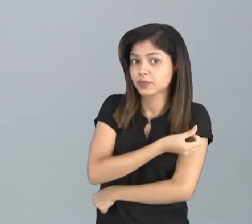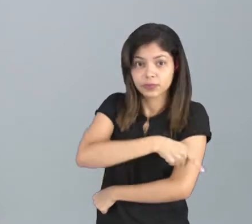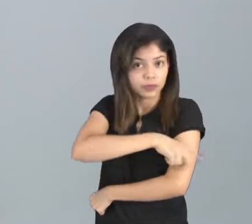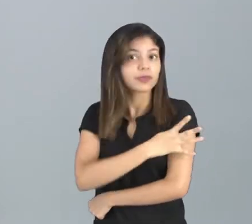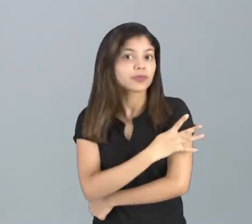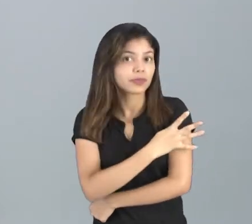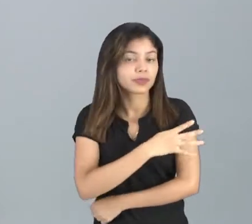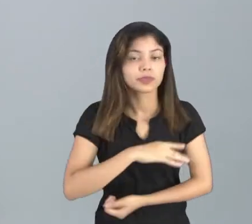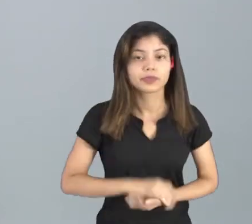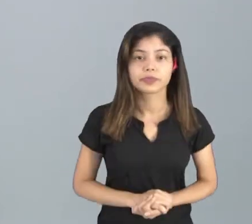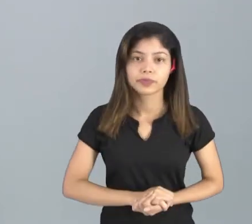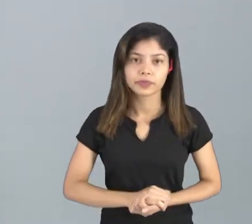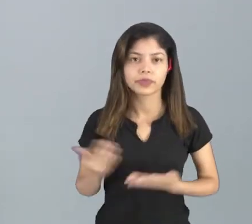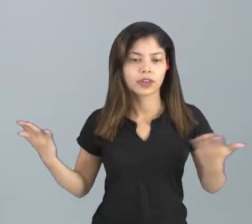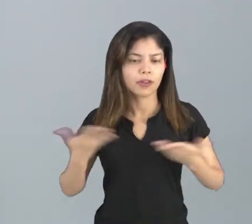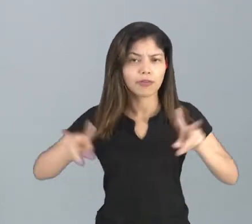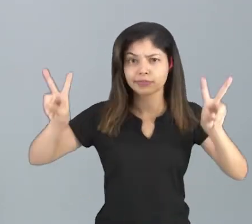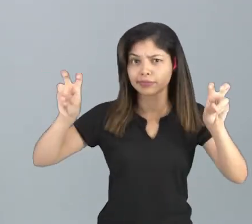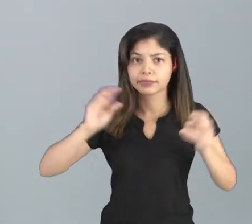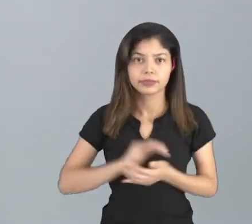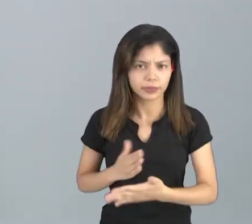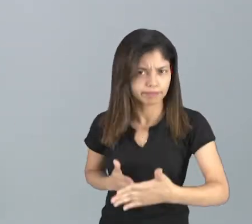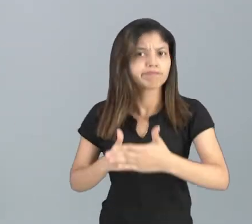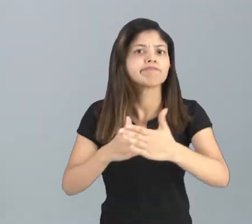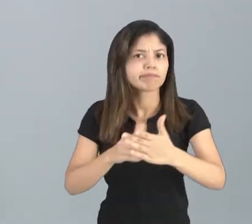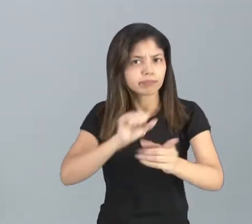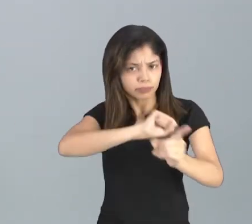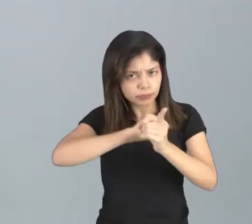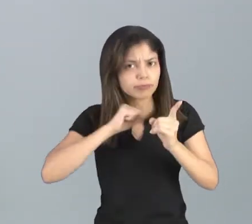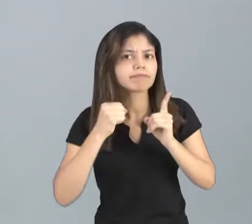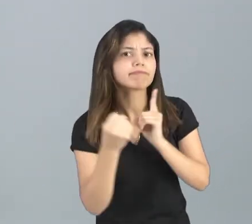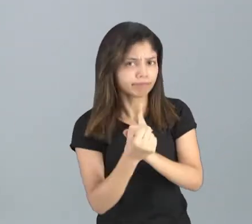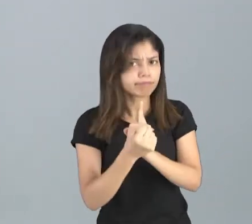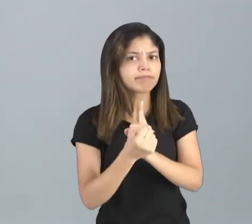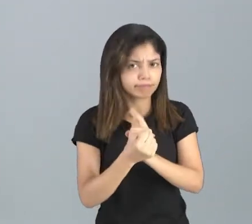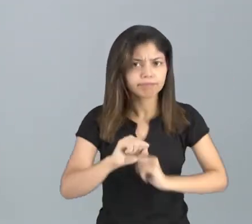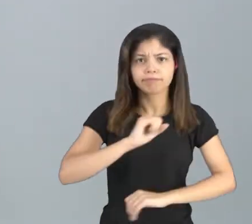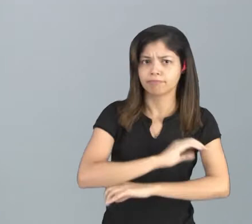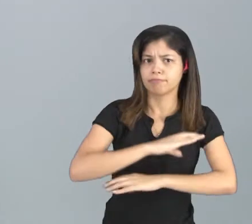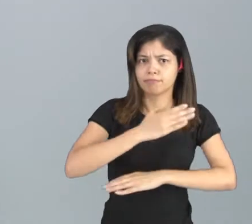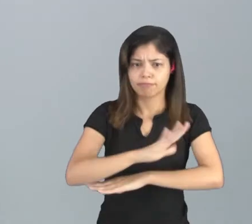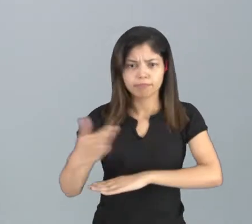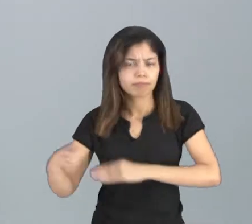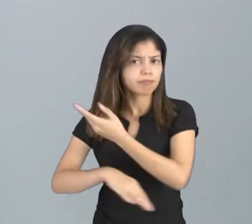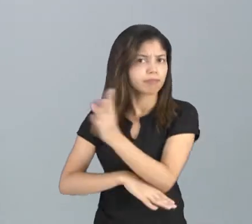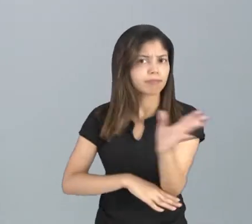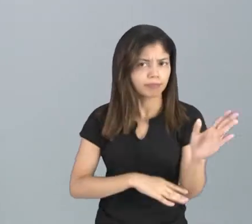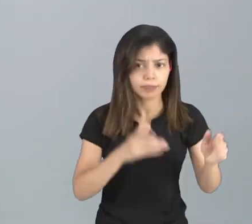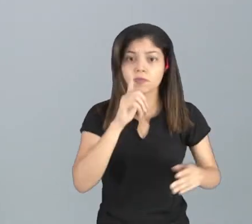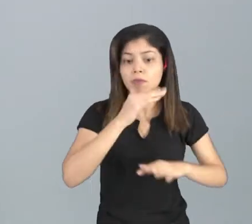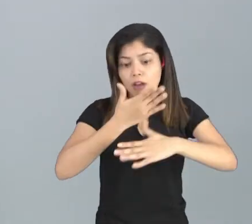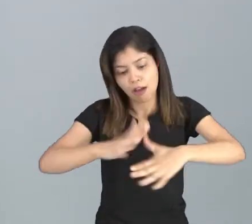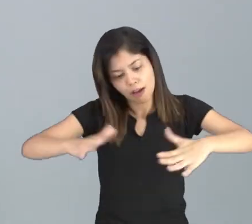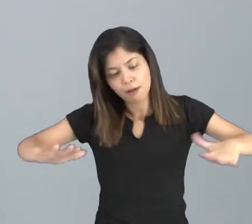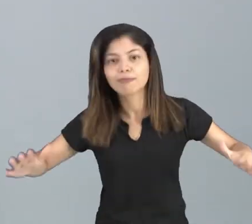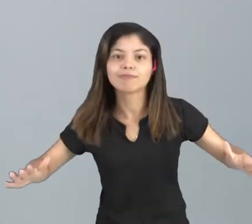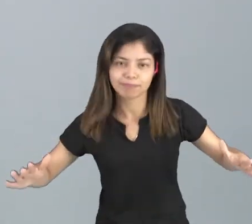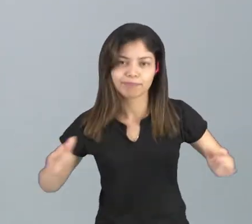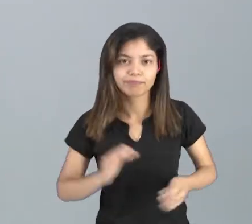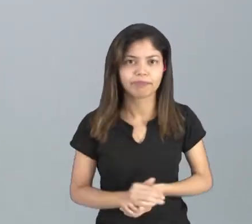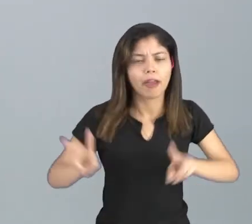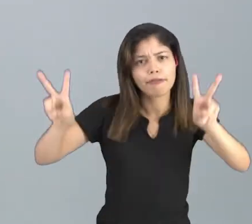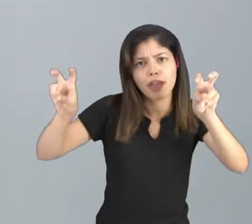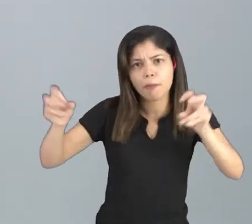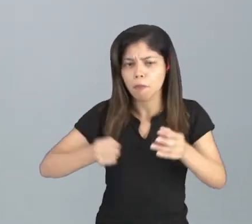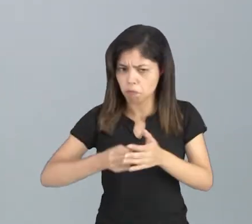ano do ensino fundamental. E a nossa temática é impactos socioambientais de uma bacia hidrográfica. Um assunto